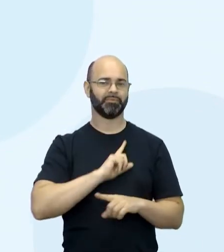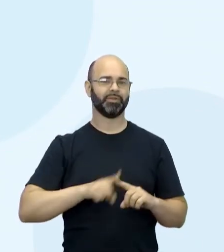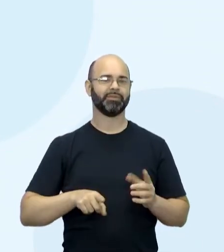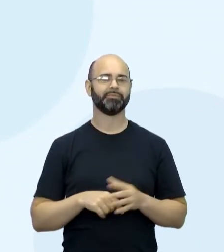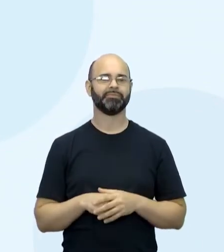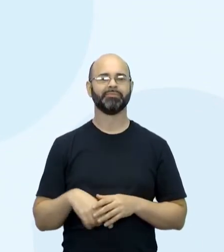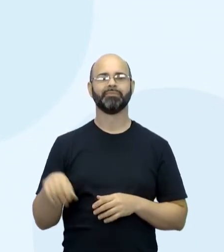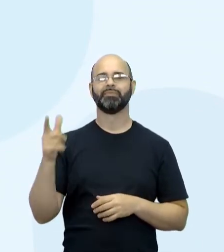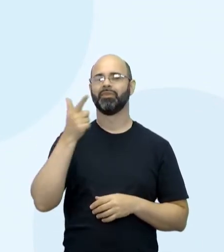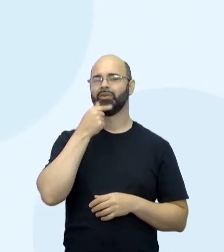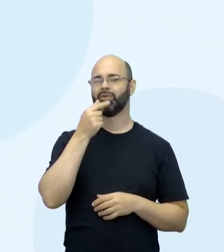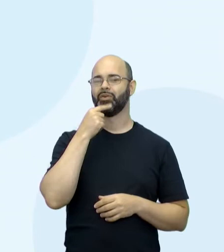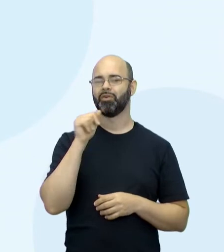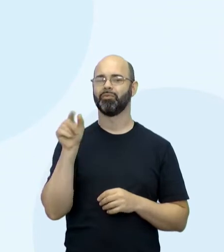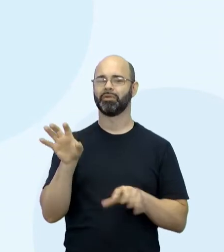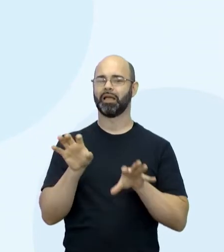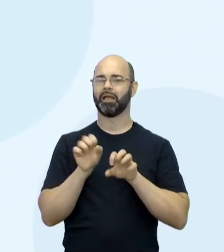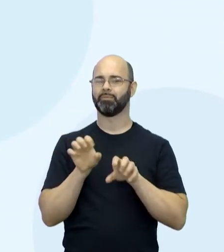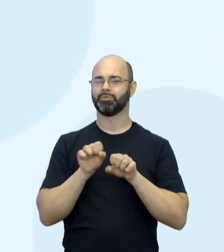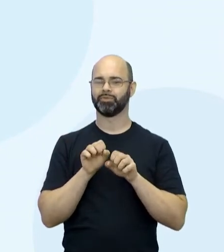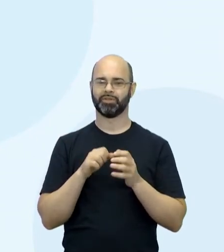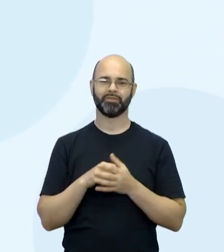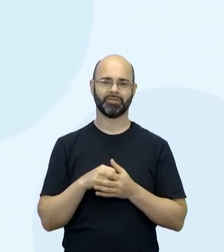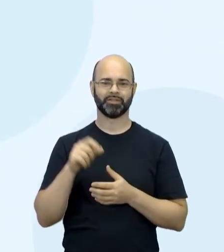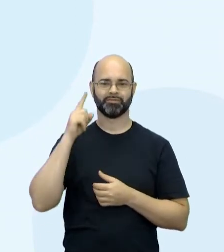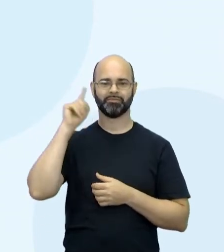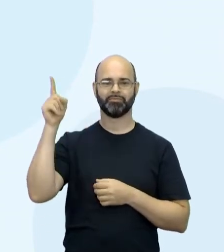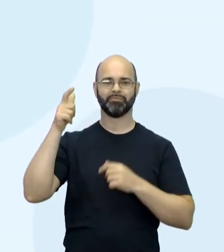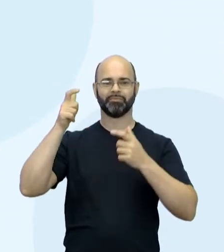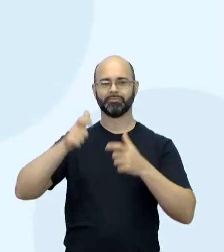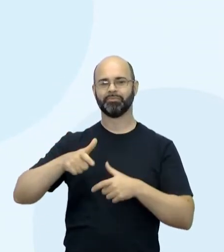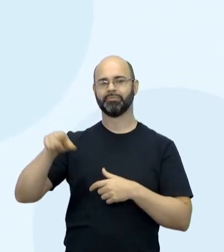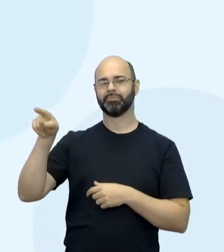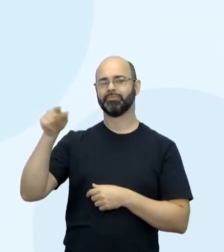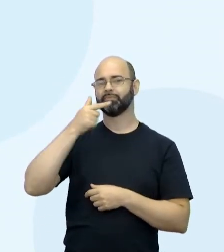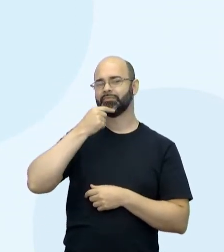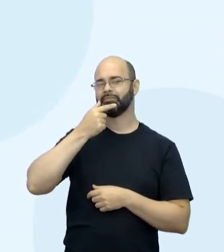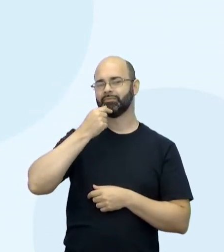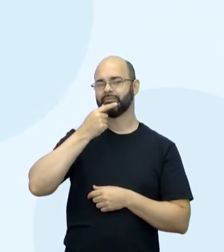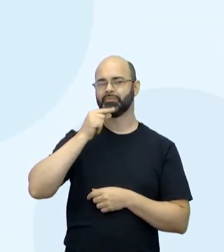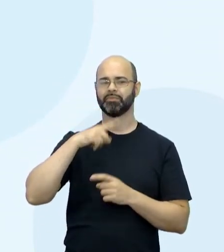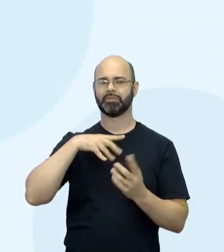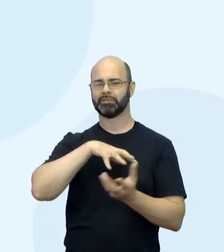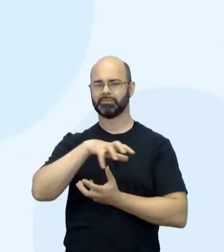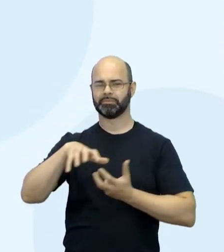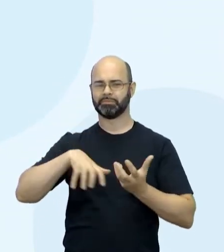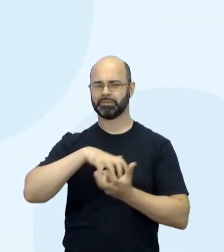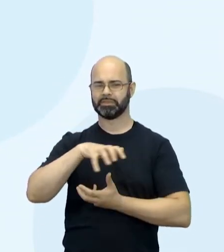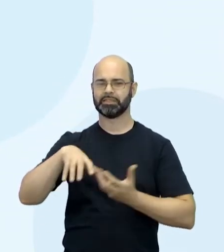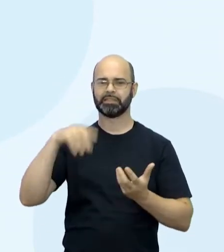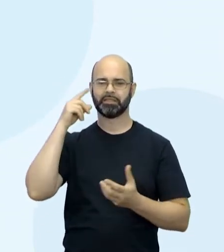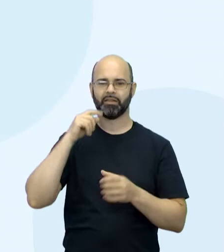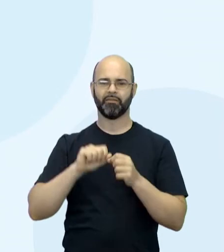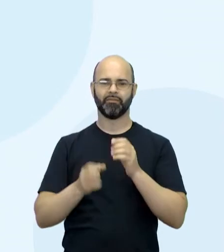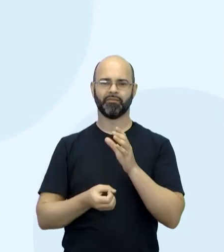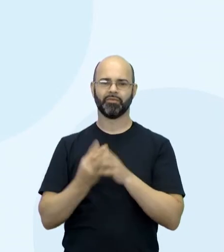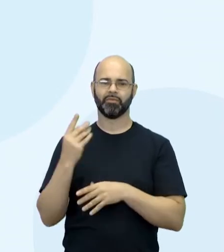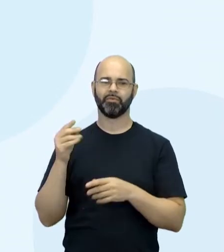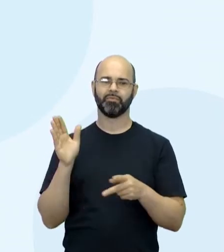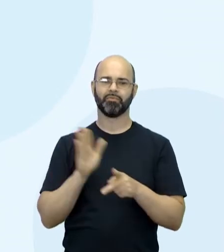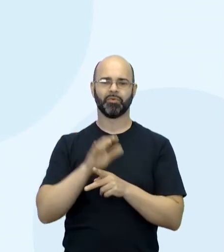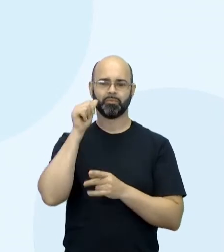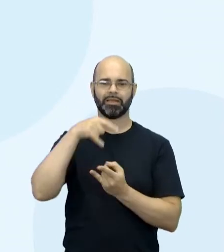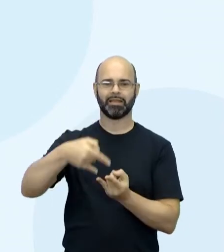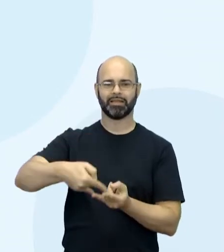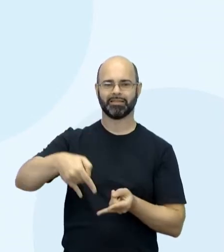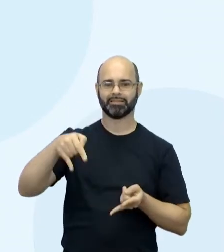Um soldador de um pequeno vilarejo rural do leste da Índia causa um alvoroço ao tentar revolucionar a fabricação de